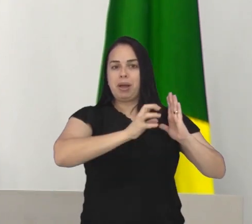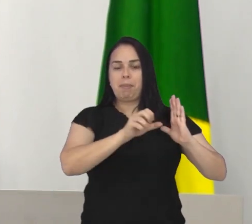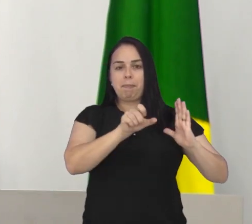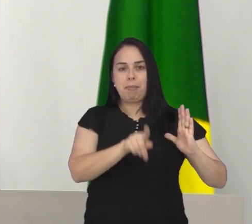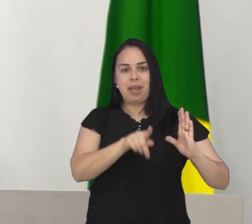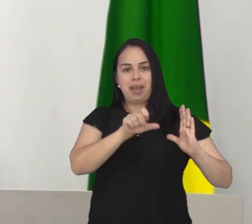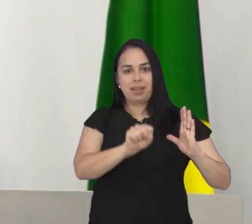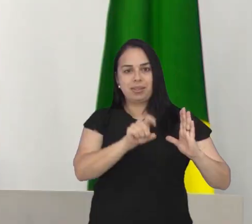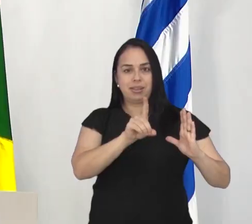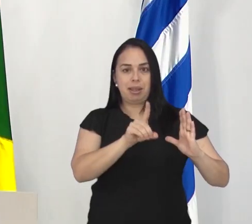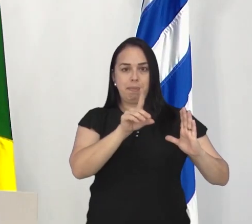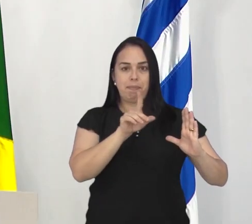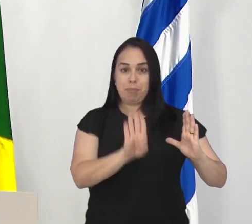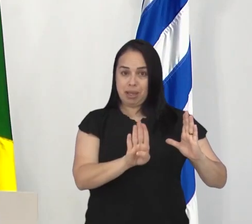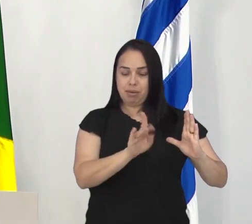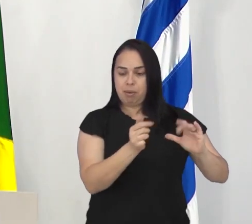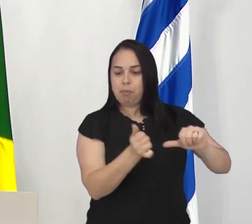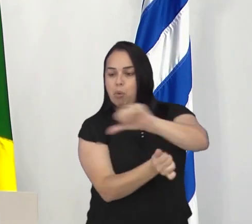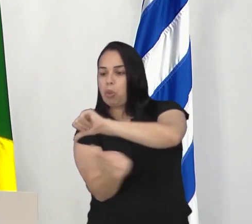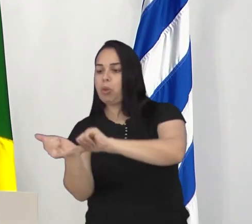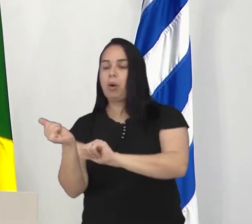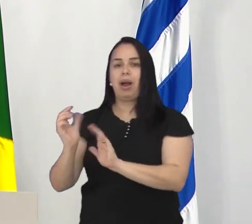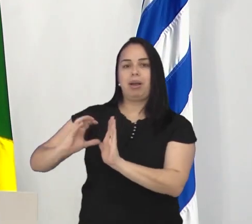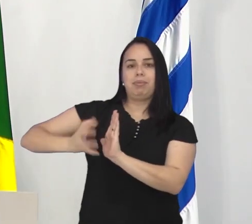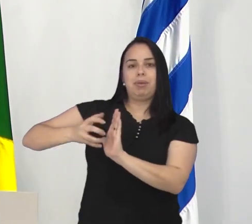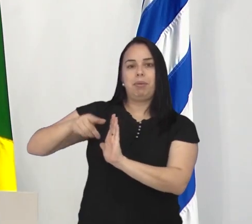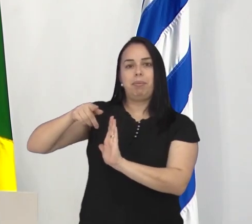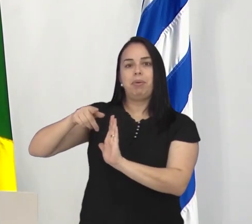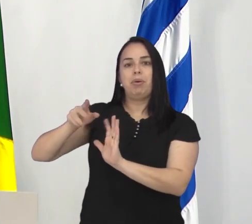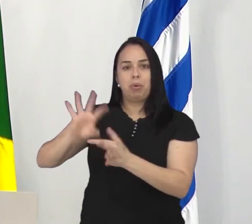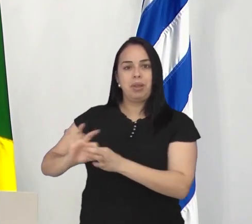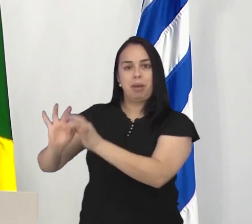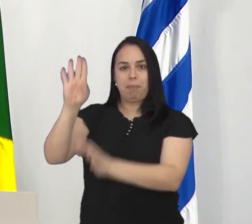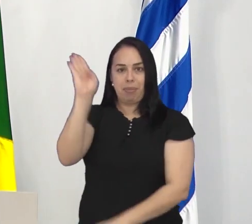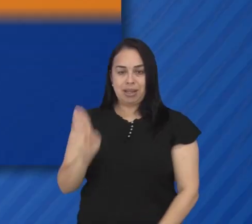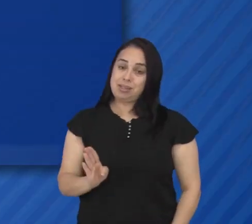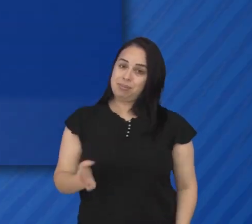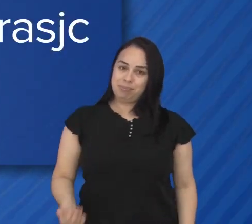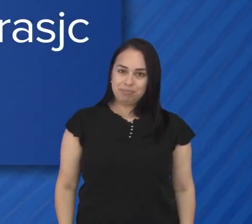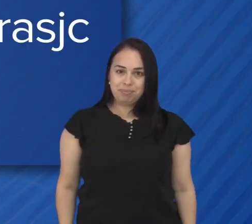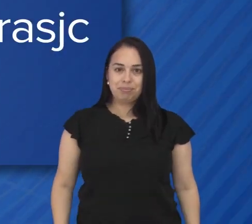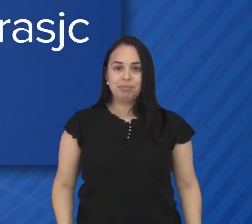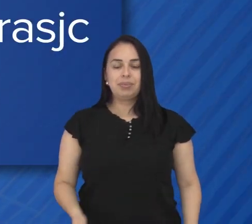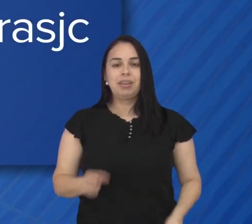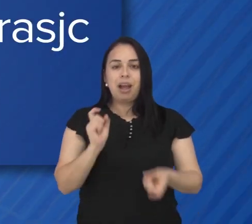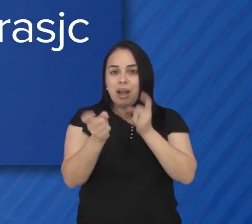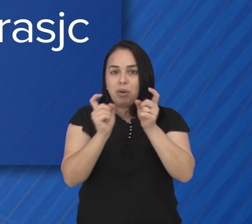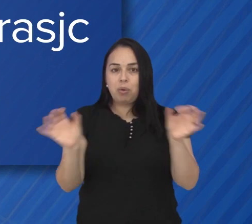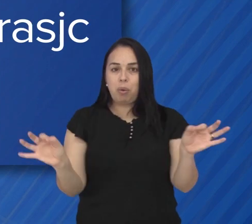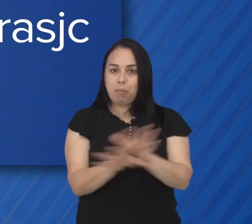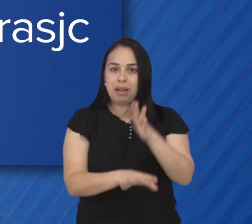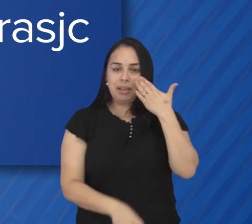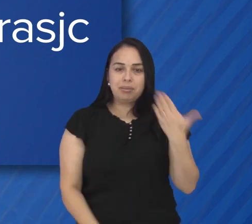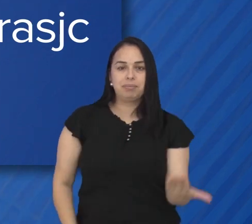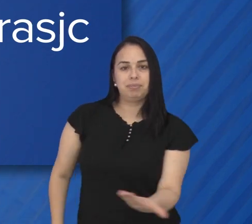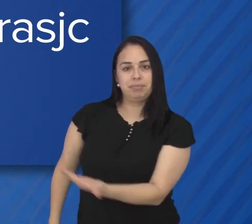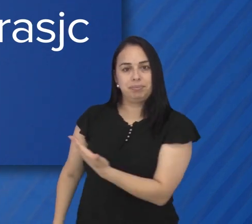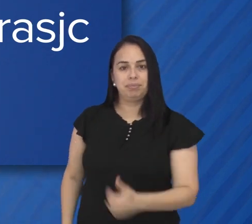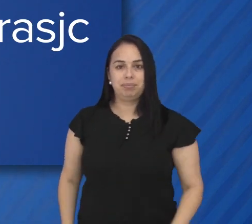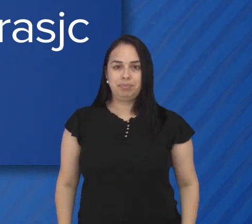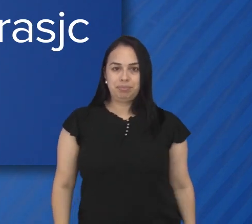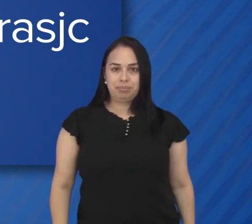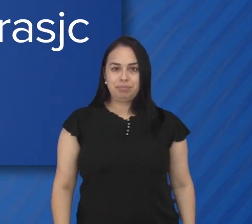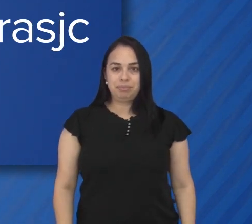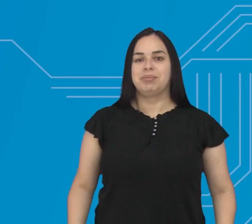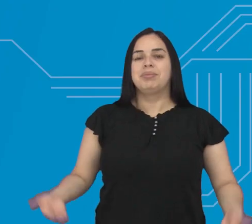do PSDB e mudança de partido, filiando-se à União Brasil. A sessão na íntegra você confere no nosso canal